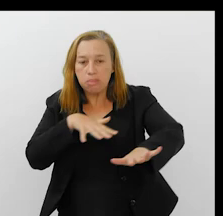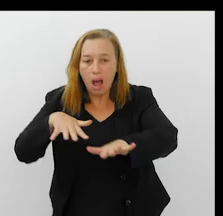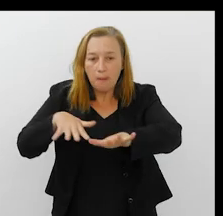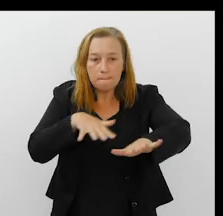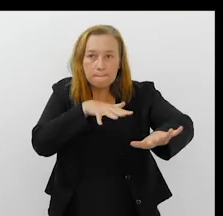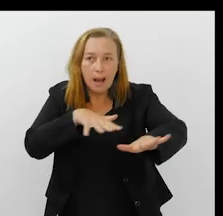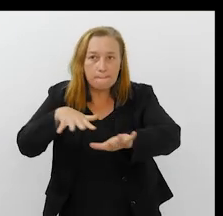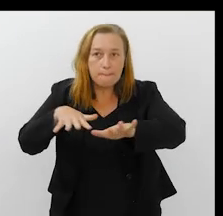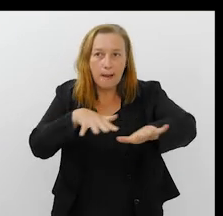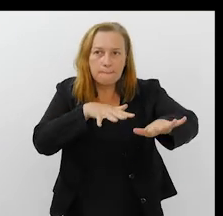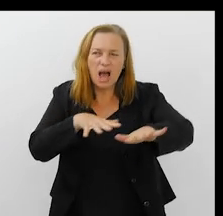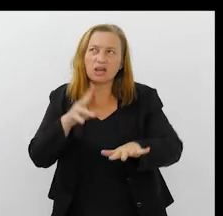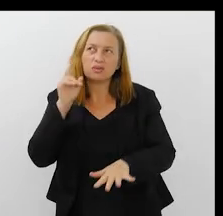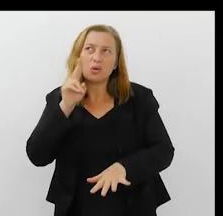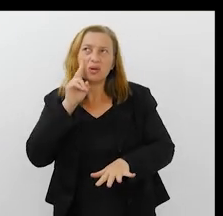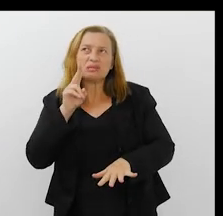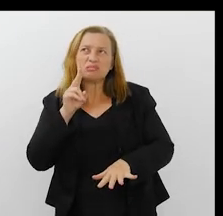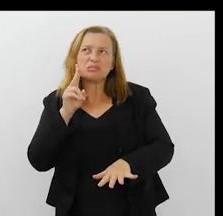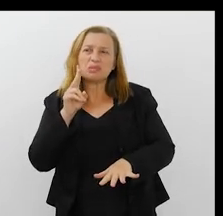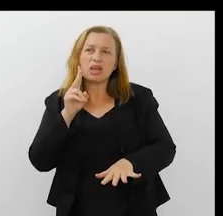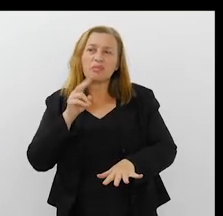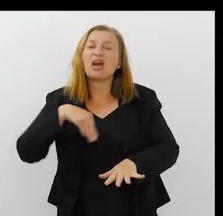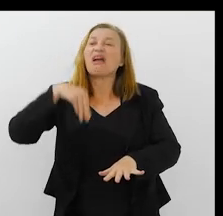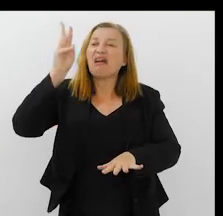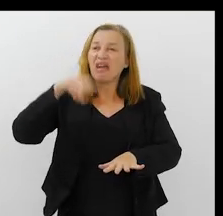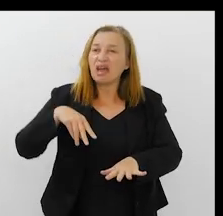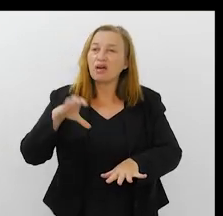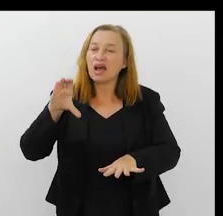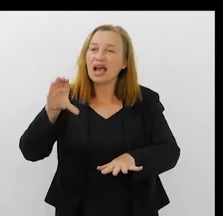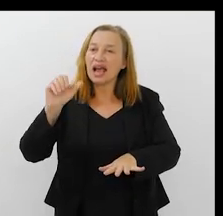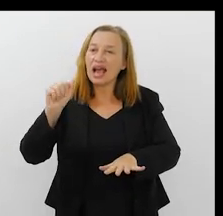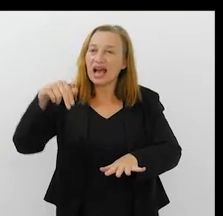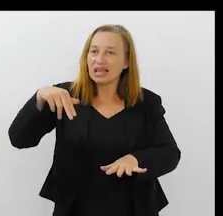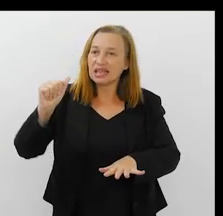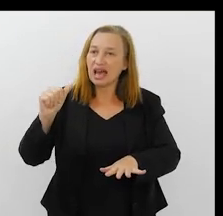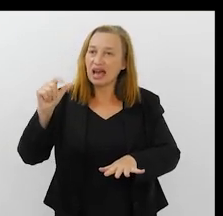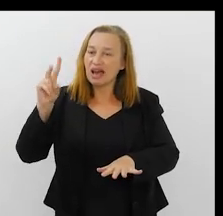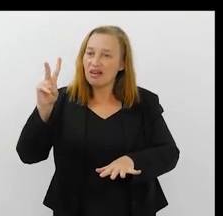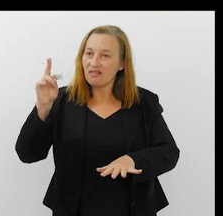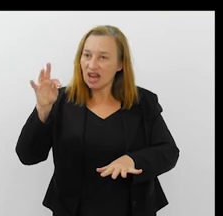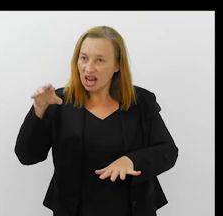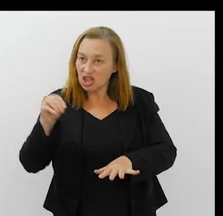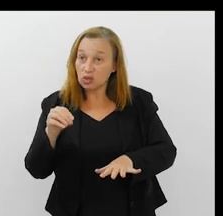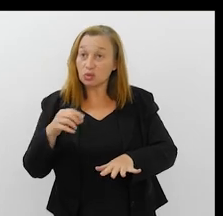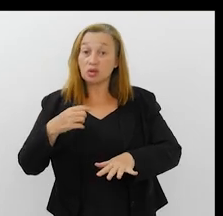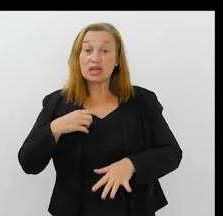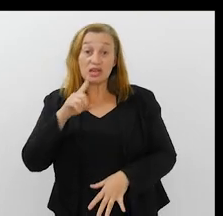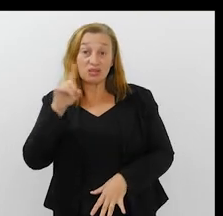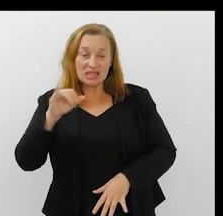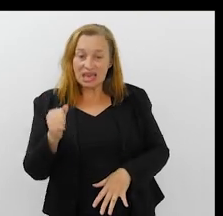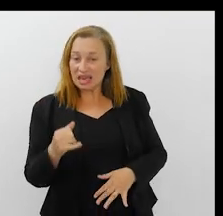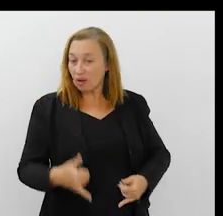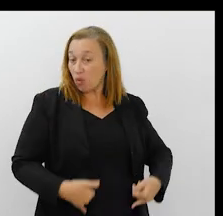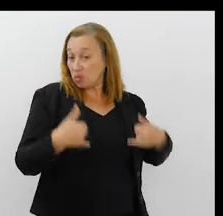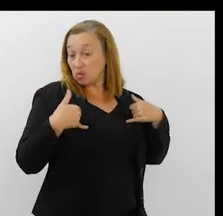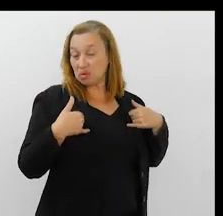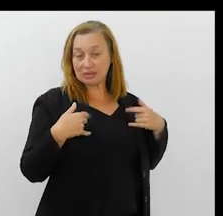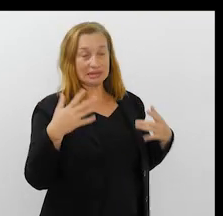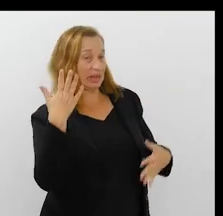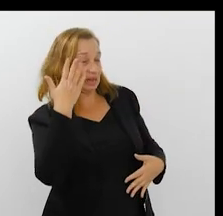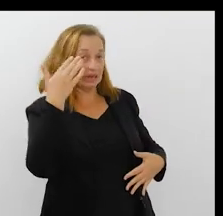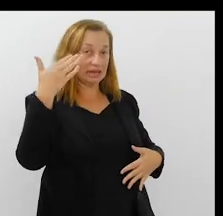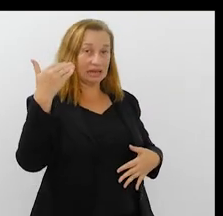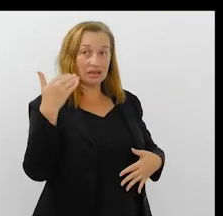aquela coisa. Eu não me recordo quem era o carnavalesco, ou a carnavalesca do Salgueiro, não me recordo. E o Zeca todo orgulhoso, que o Salgueiro